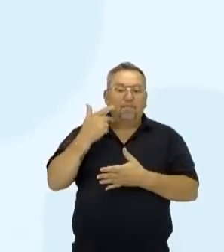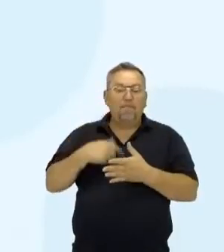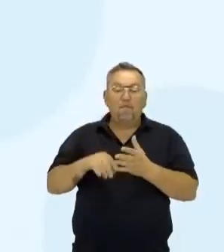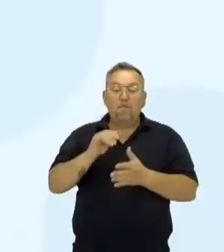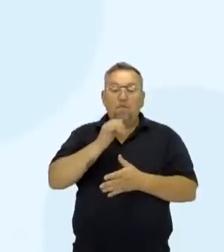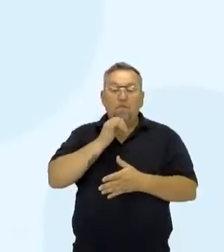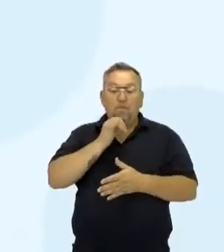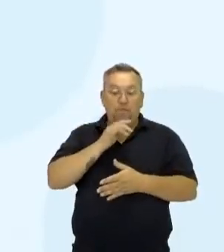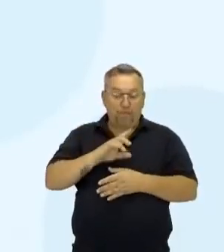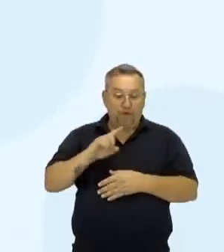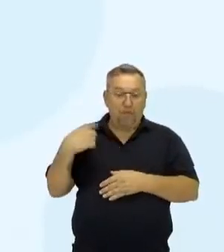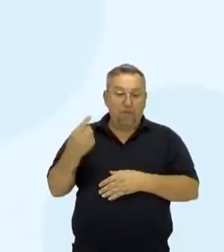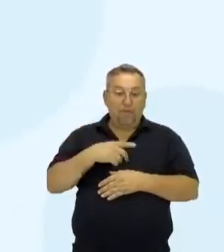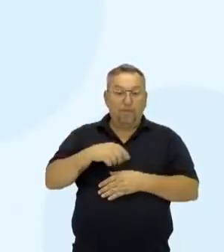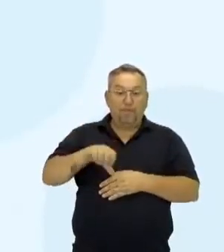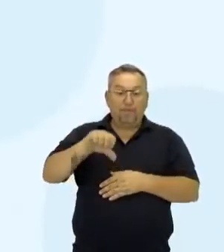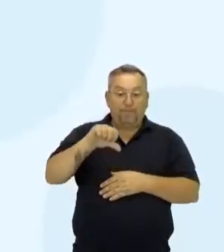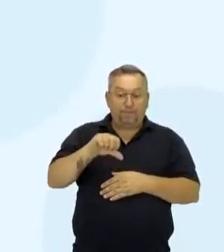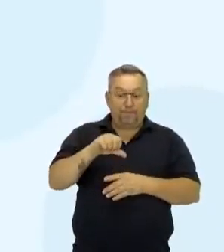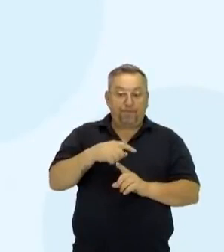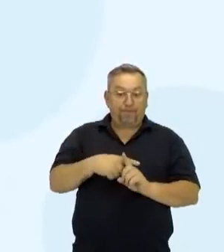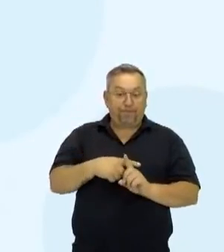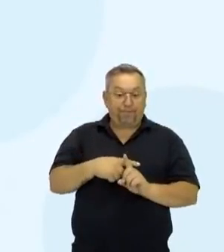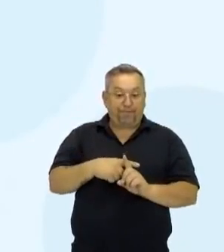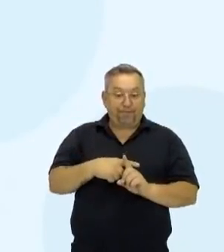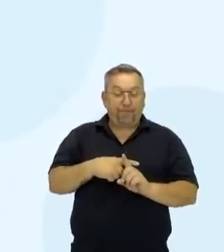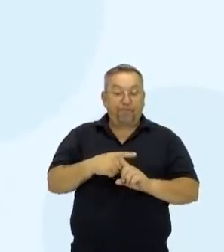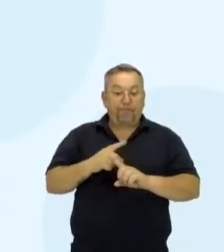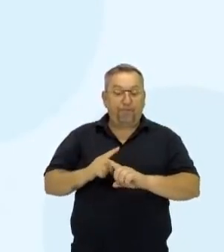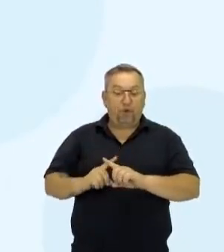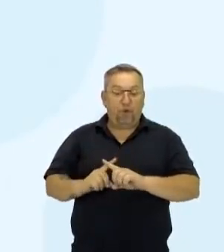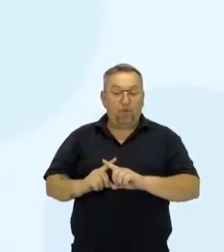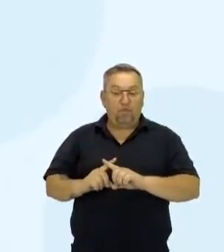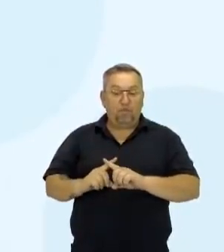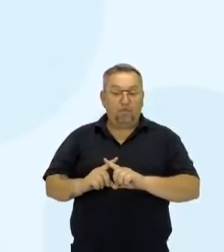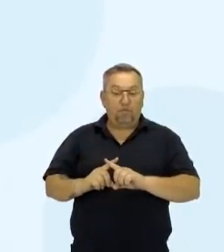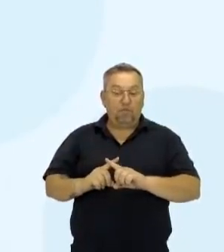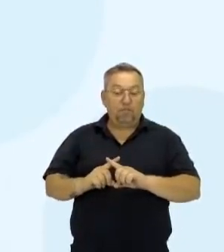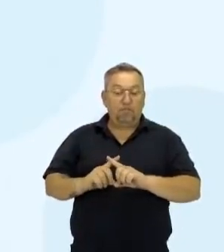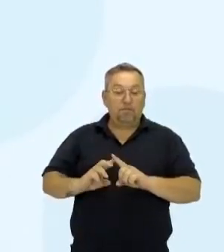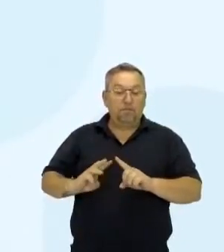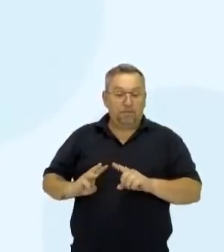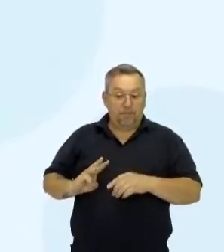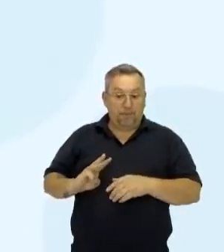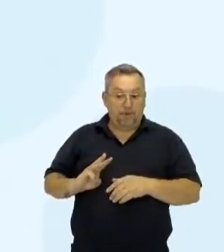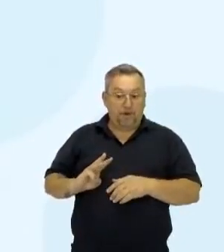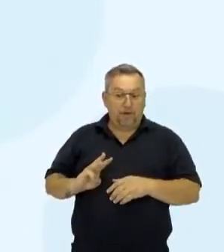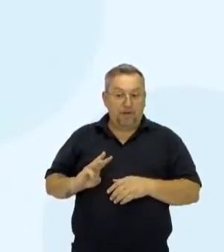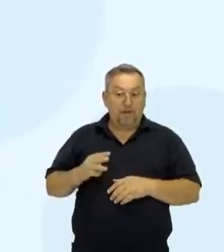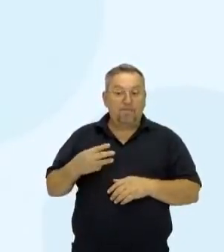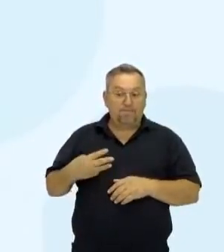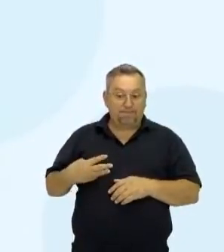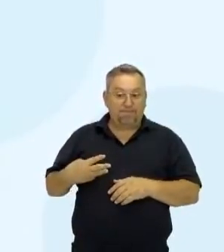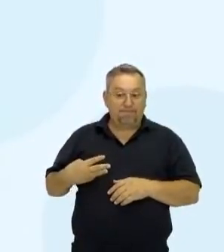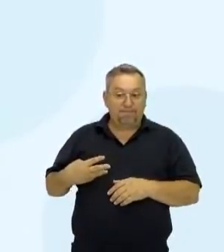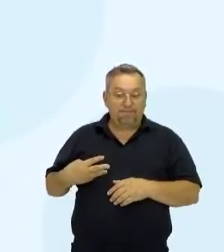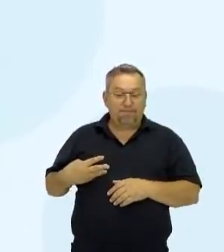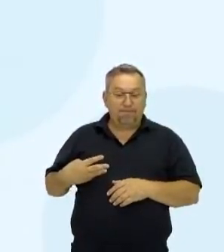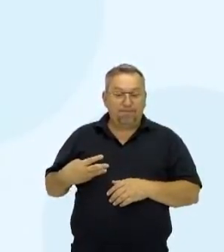exemplo, ó, 9 positivo multiplica o 3 negativo, então regrinha de sinal, vai dar